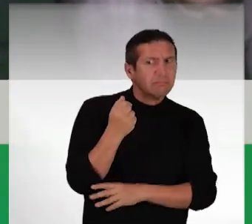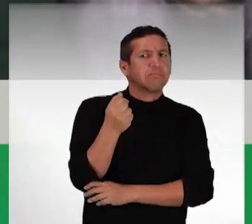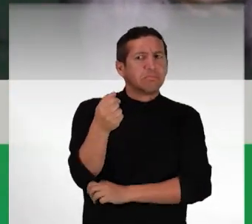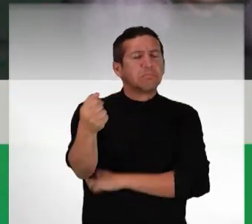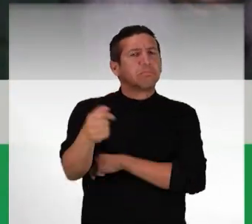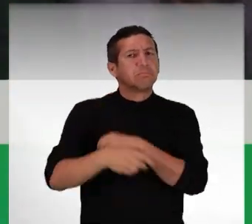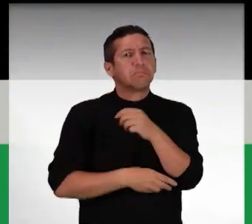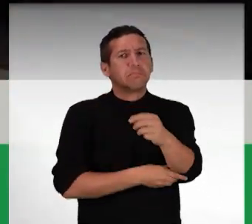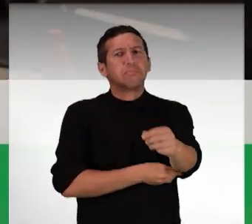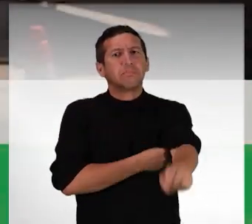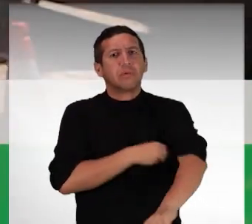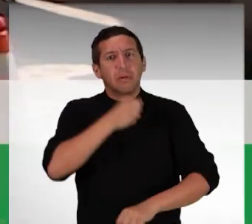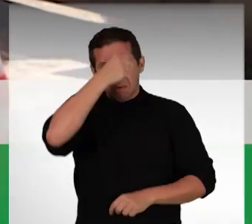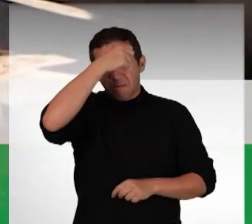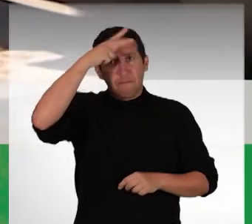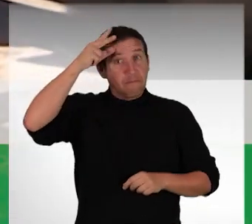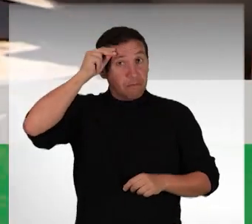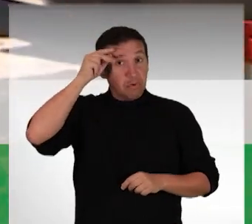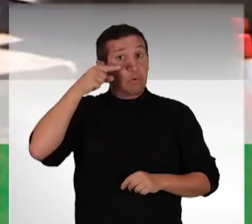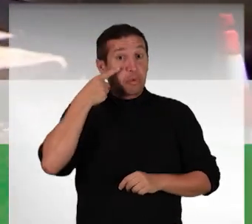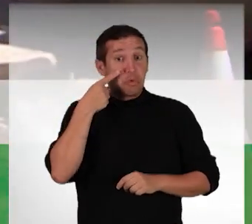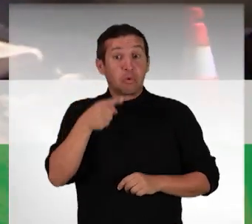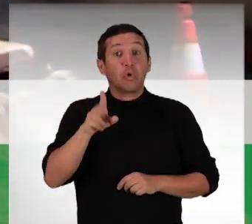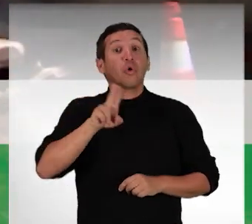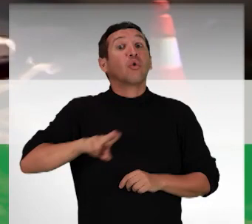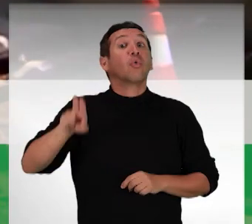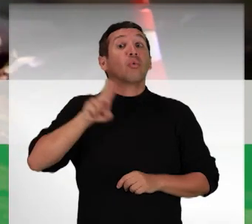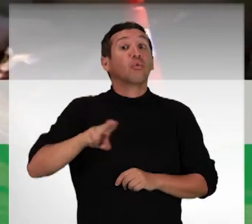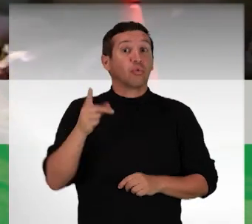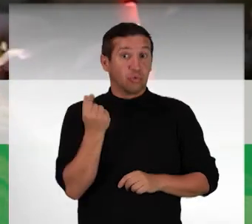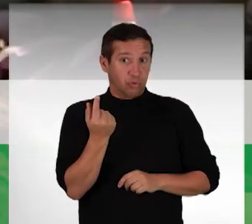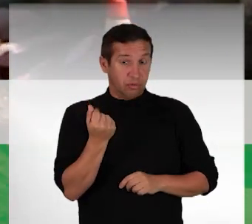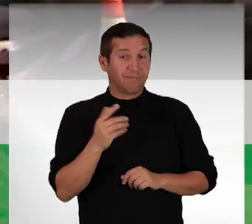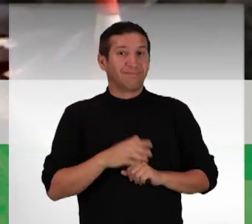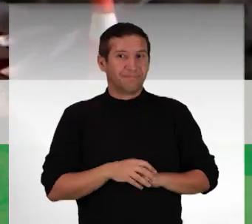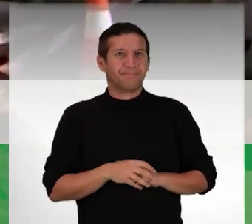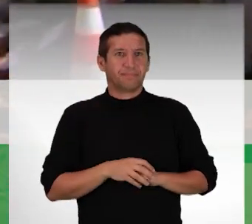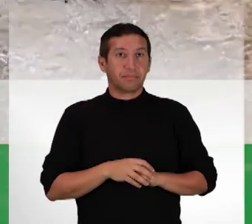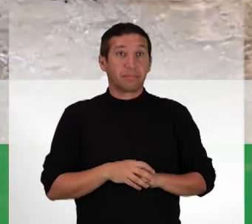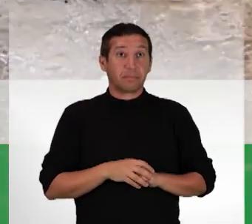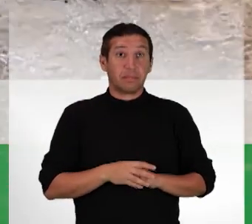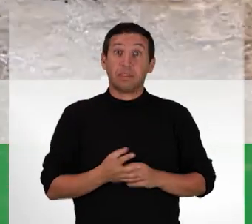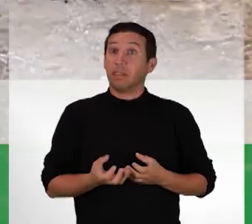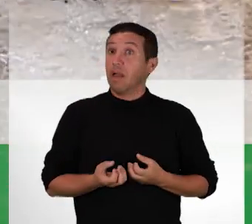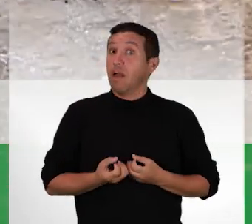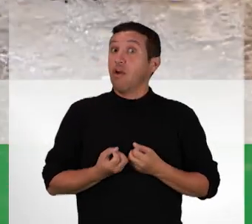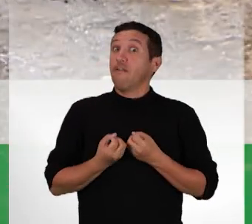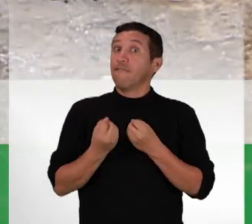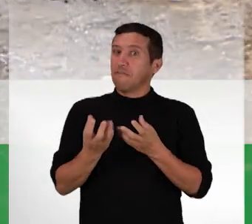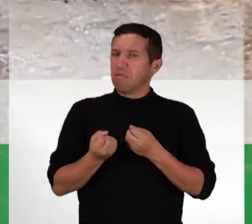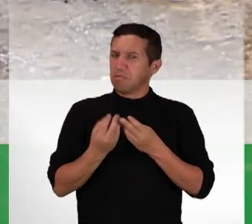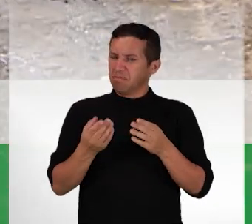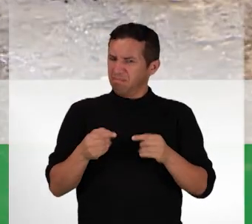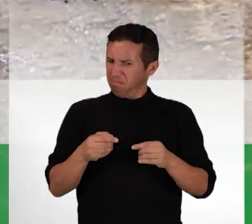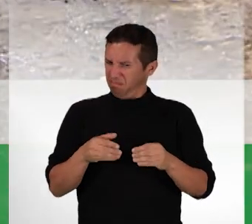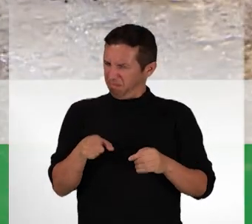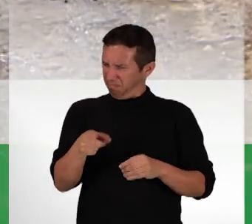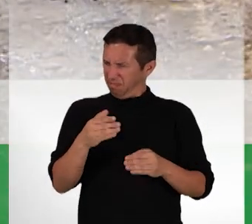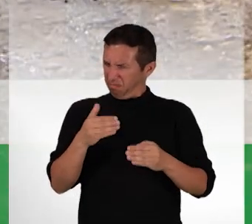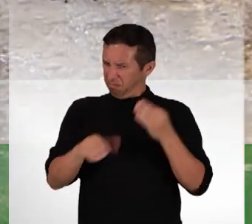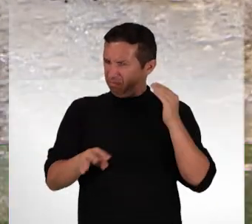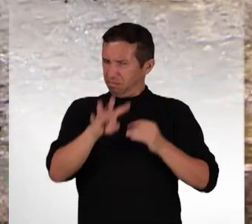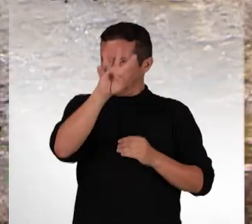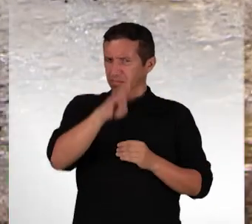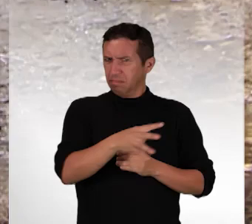que a prefeitura enviou aos questionamentos feitos sobre o uso do dinheiro. As informações são parcialmente incompatíveis com